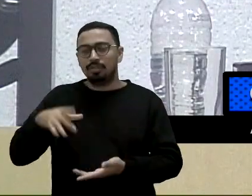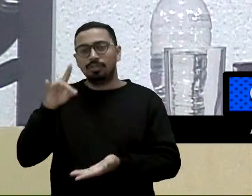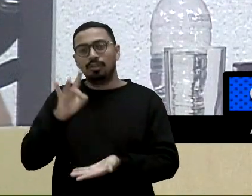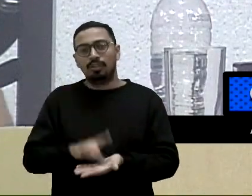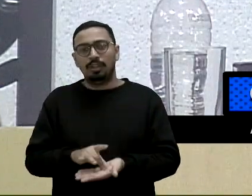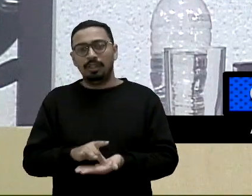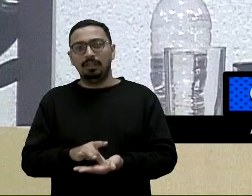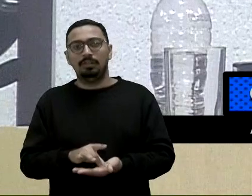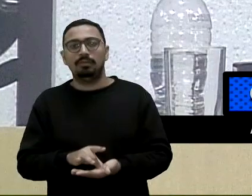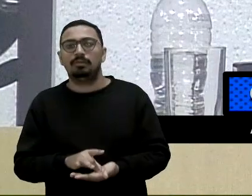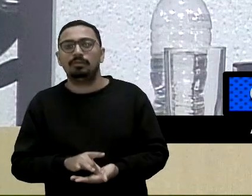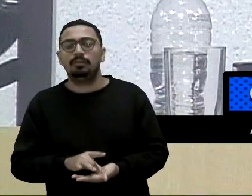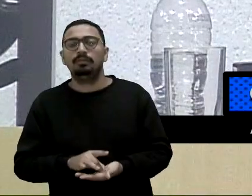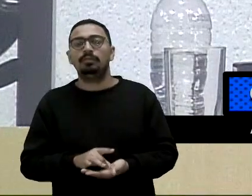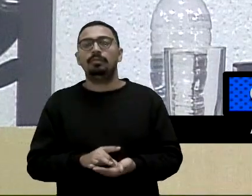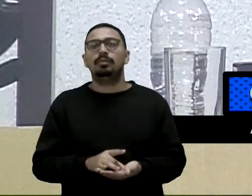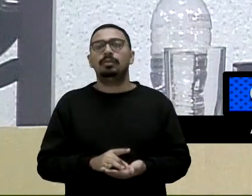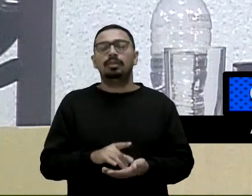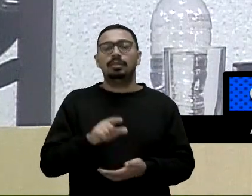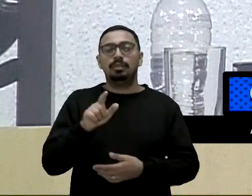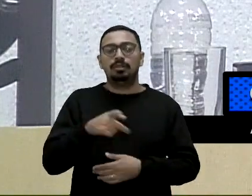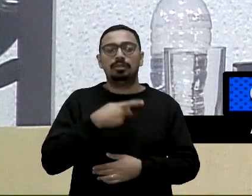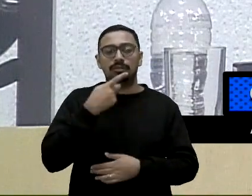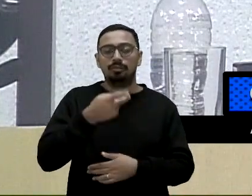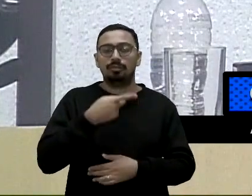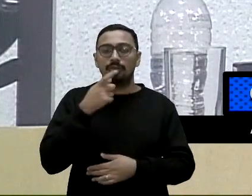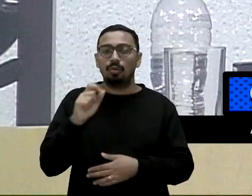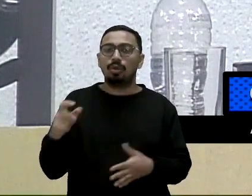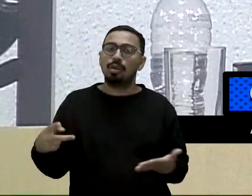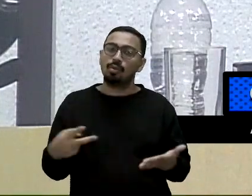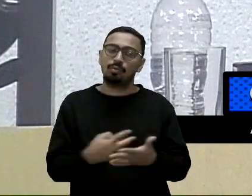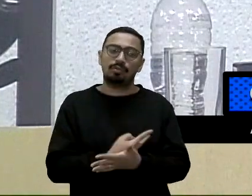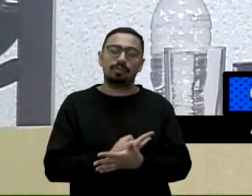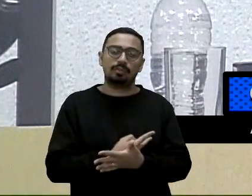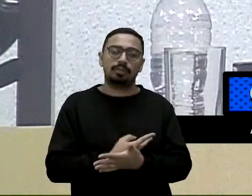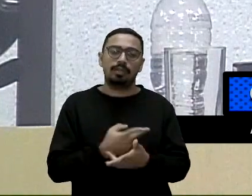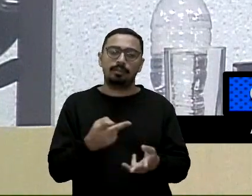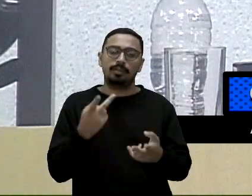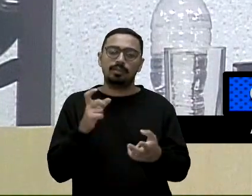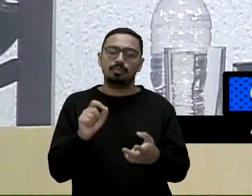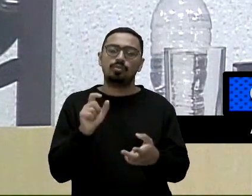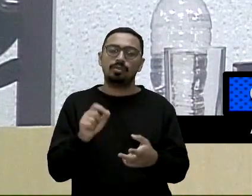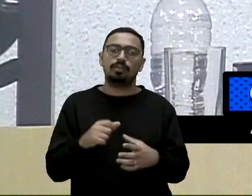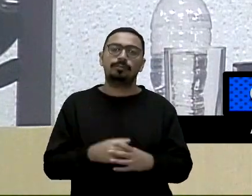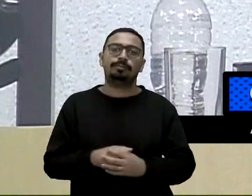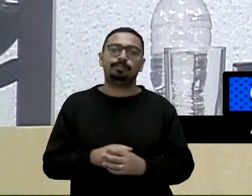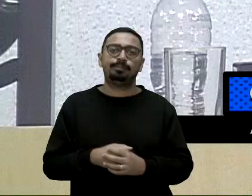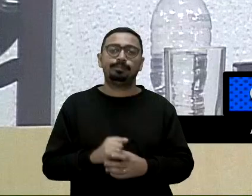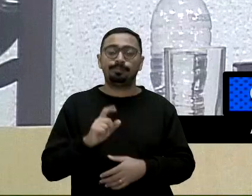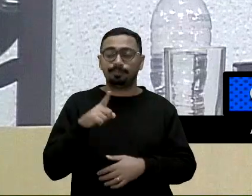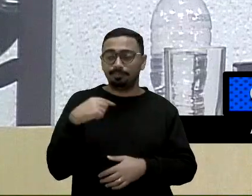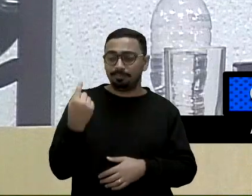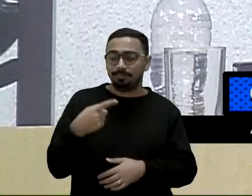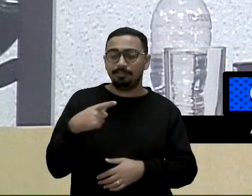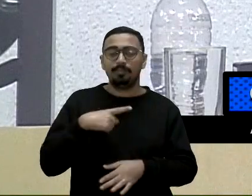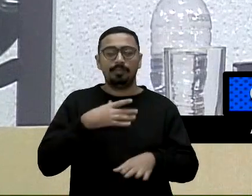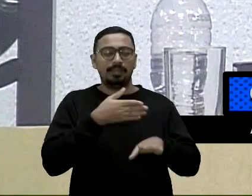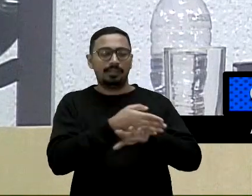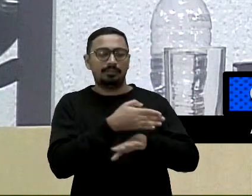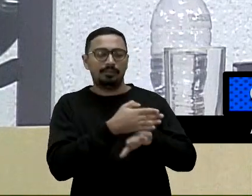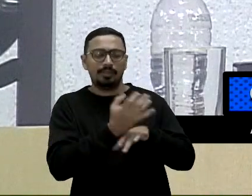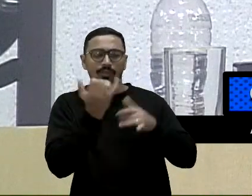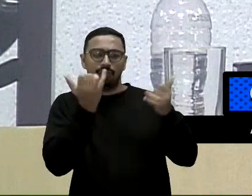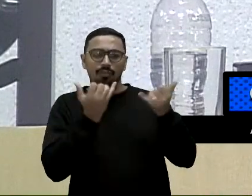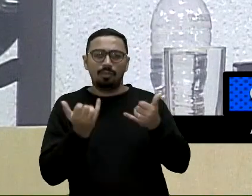E durante o seu relato, também percebo, né, que por mais que nós tenhamos acesso à